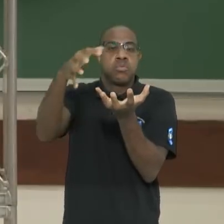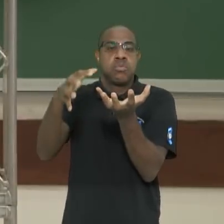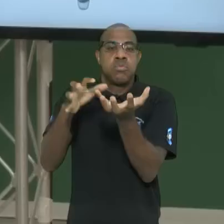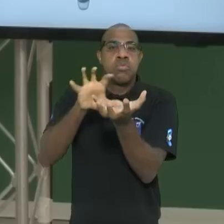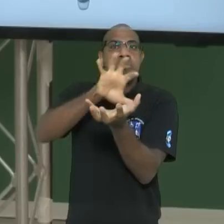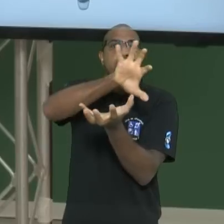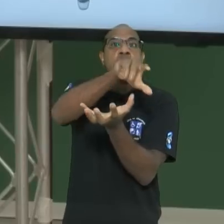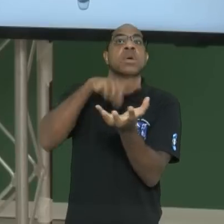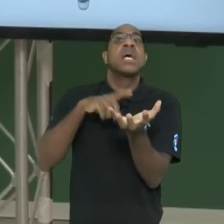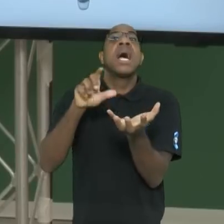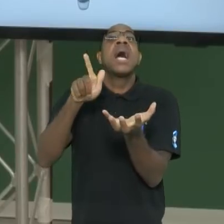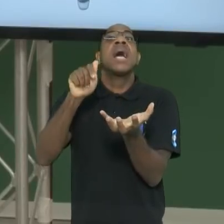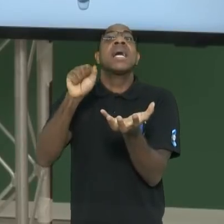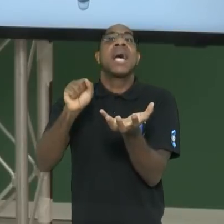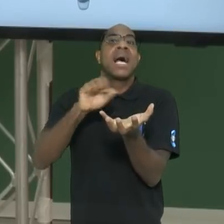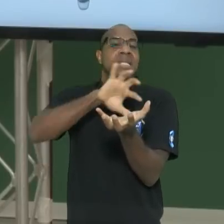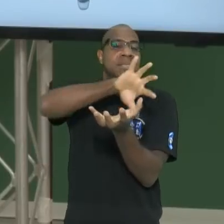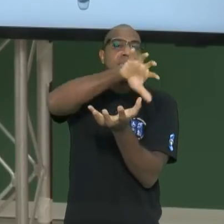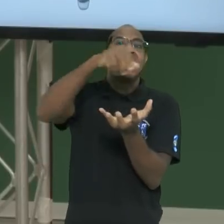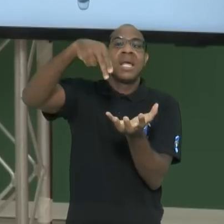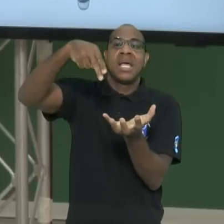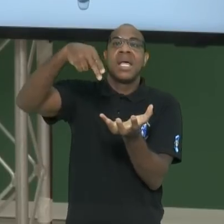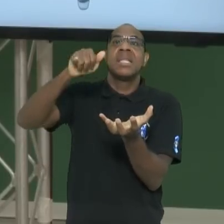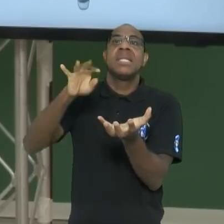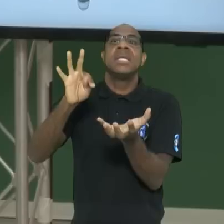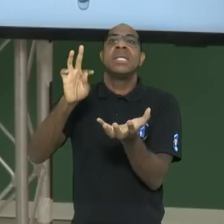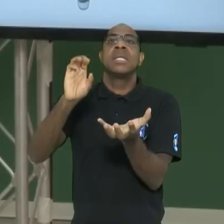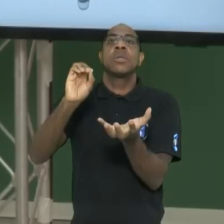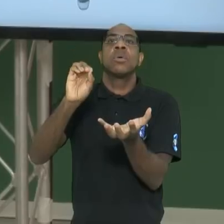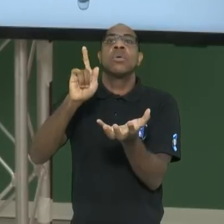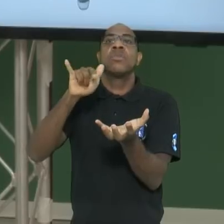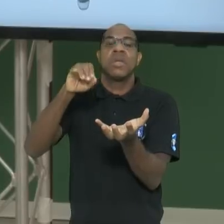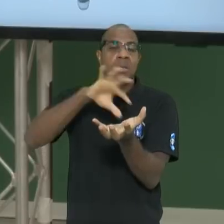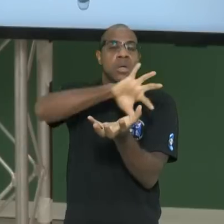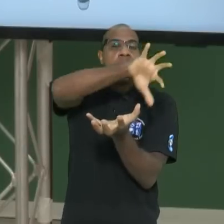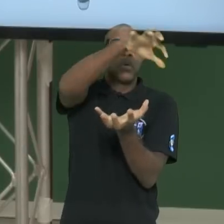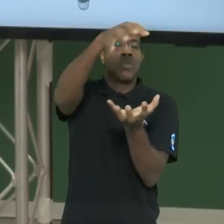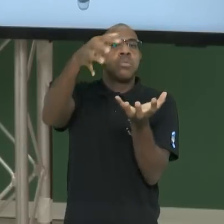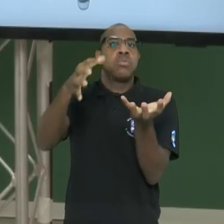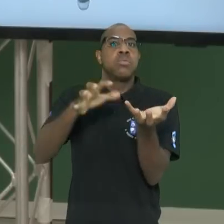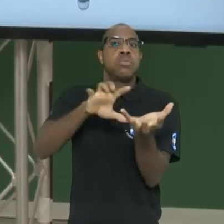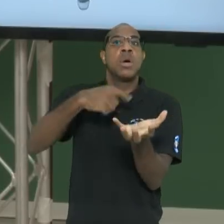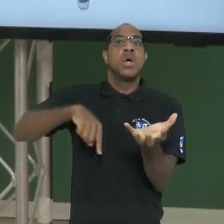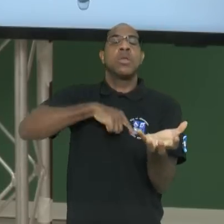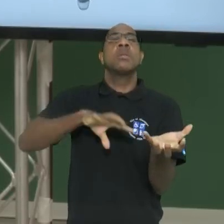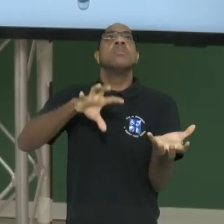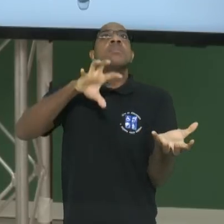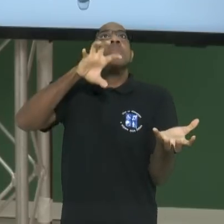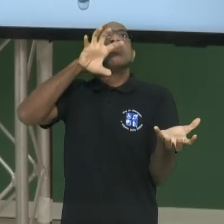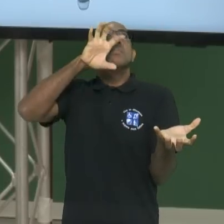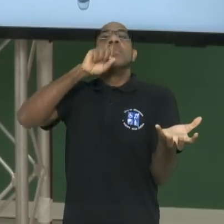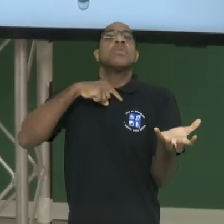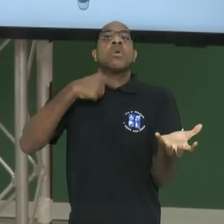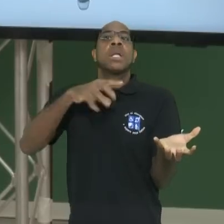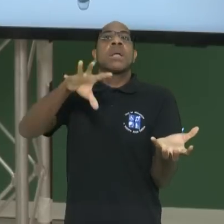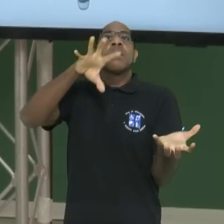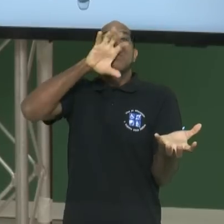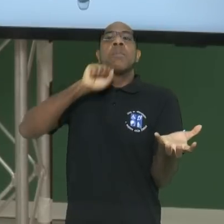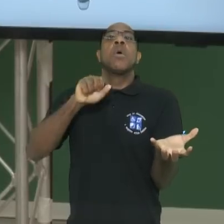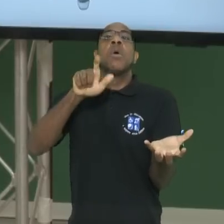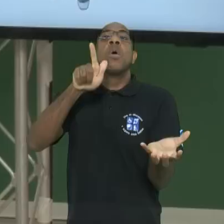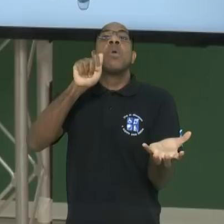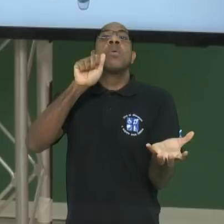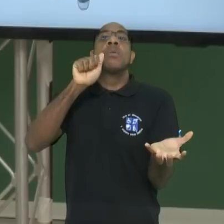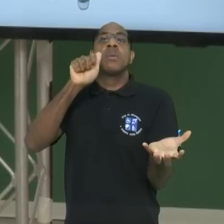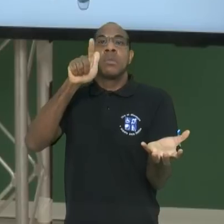que quando a gente respira, a gente não consegue absorver esse gás nitrogênio. E aí, como que a